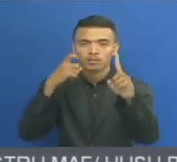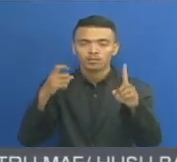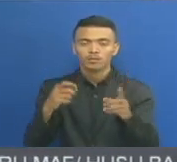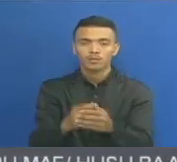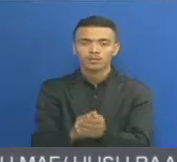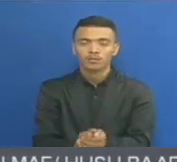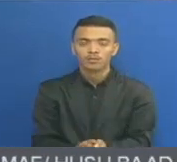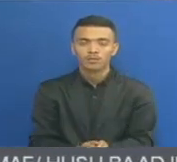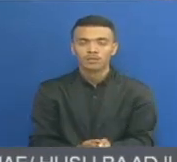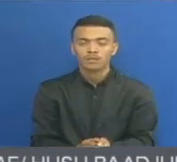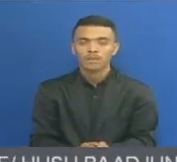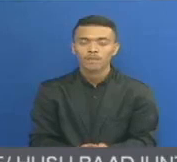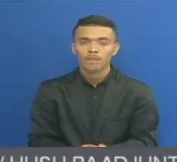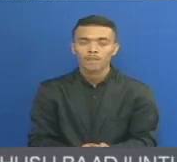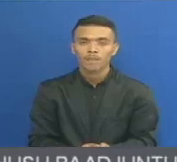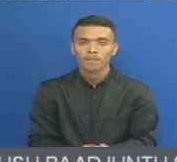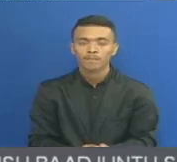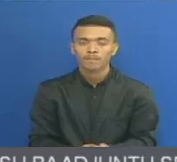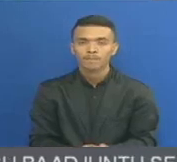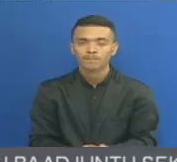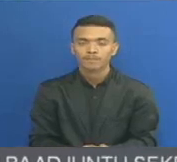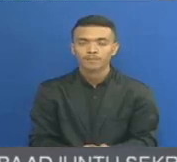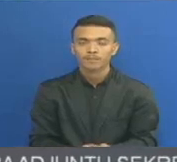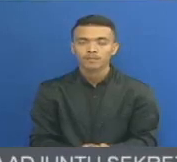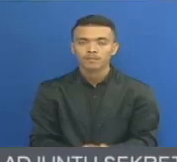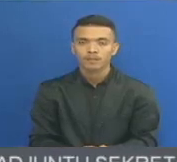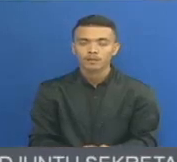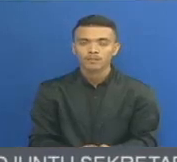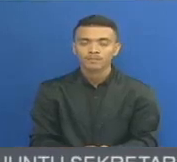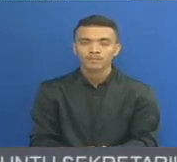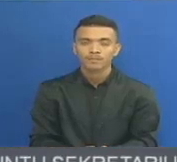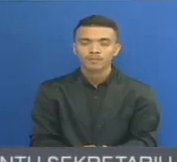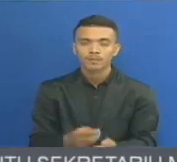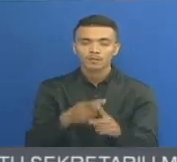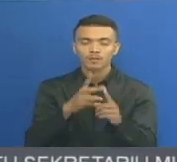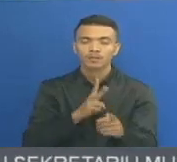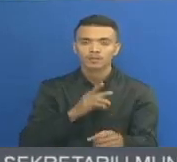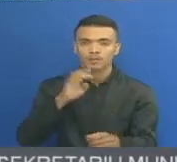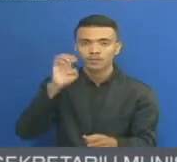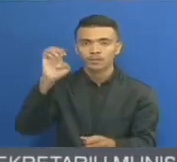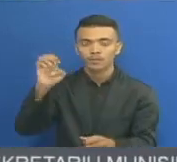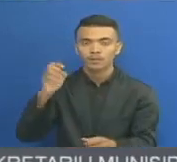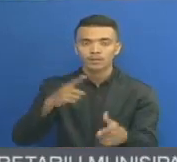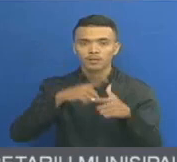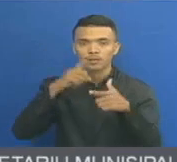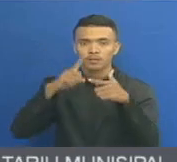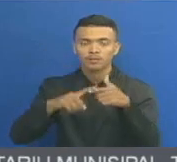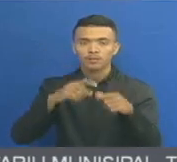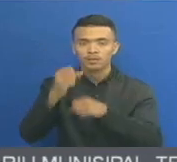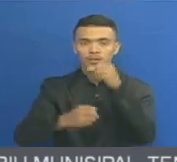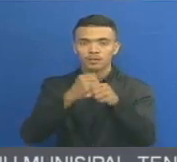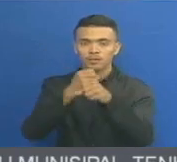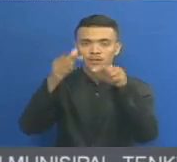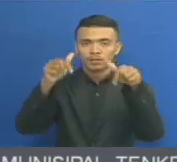Irrigação bot poluto, nebesimo be rossi neba, maiko heve mas. Depois a halubina nené, o